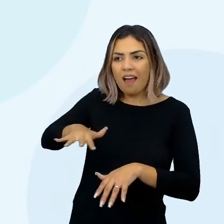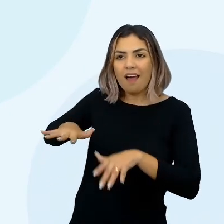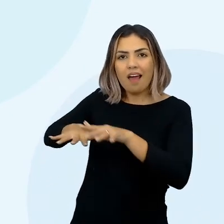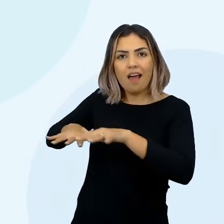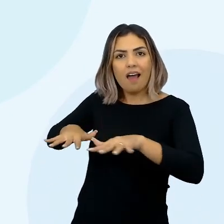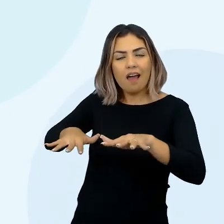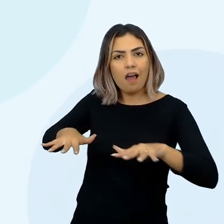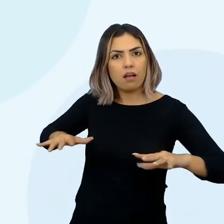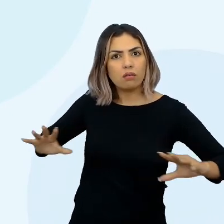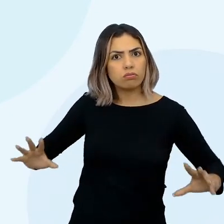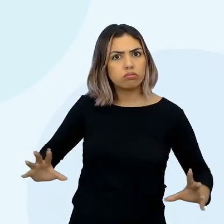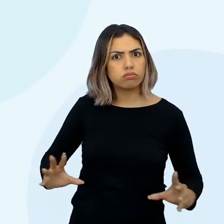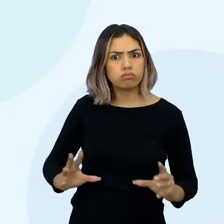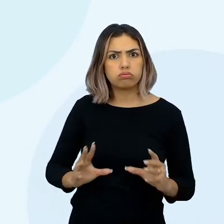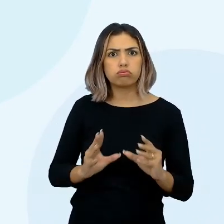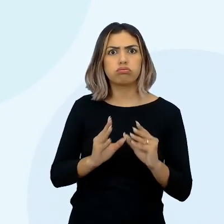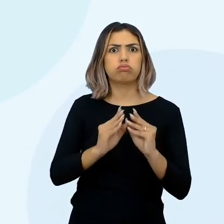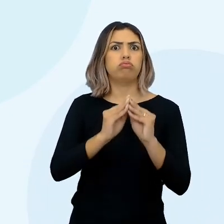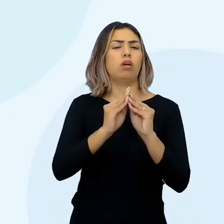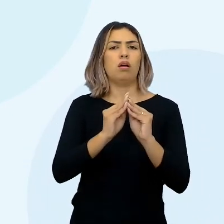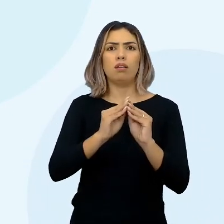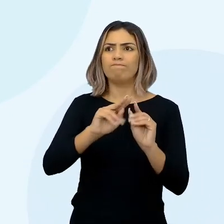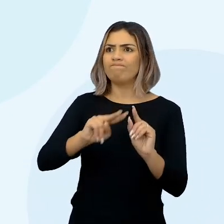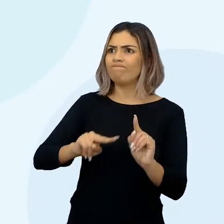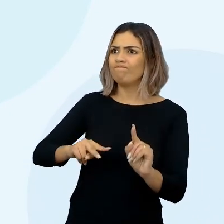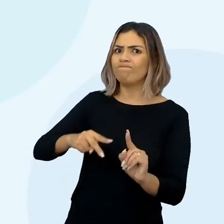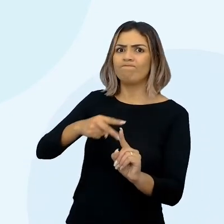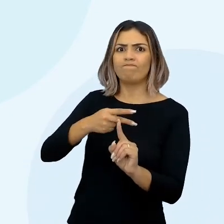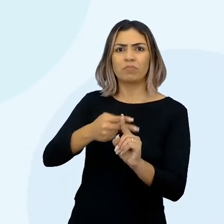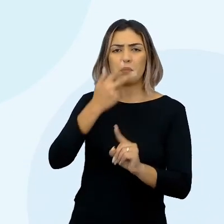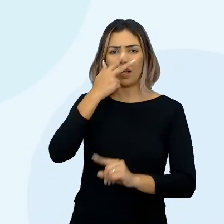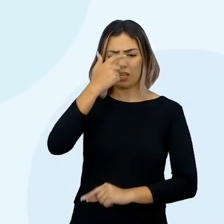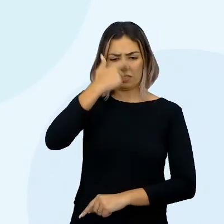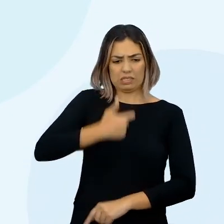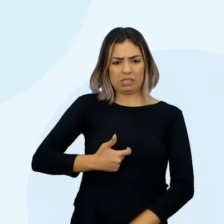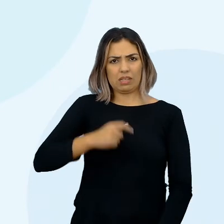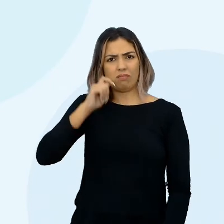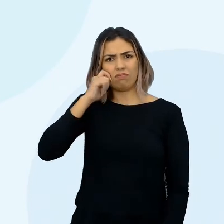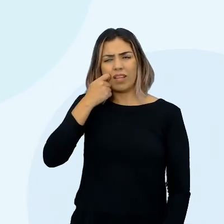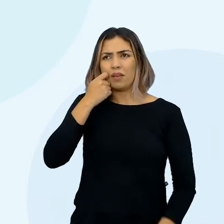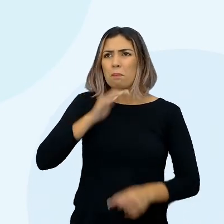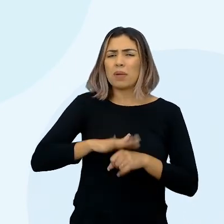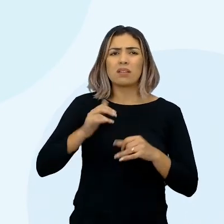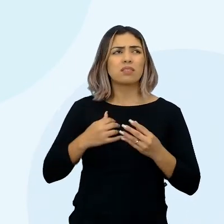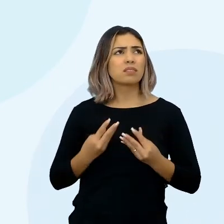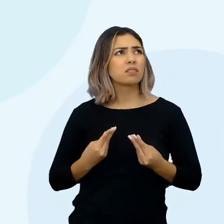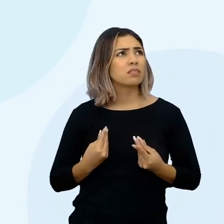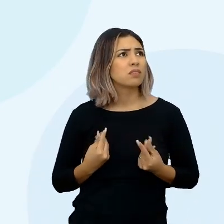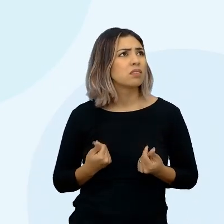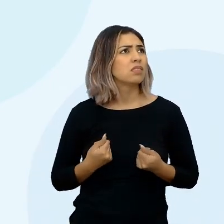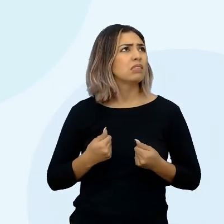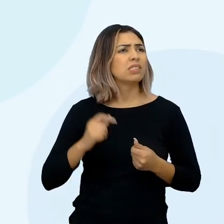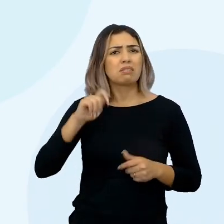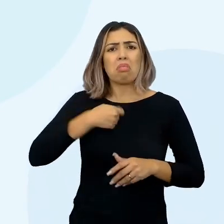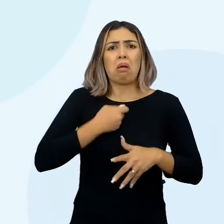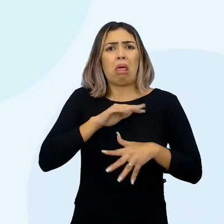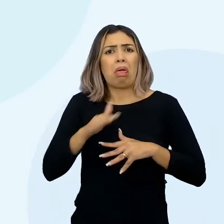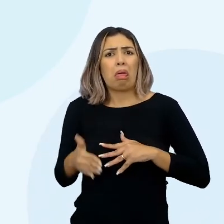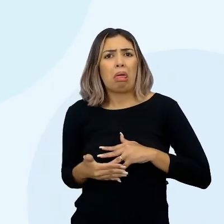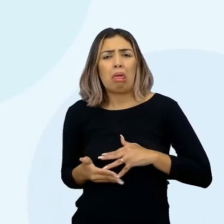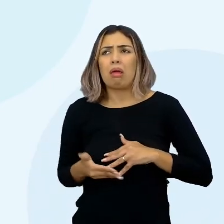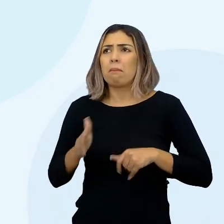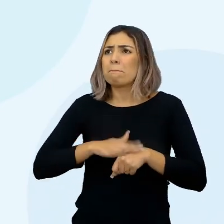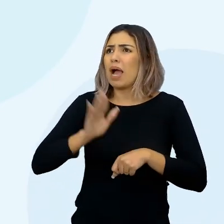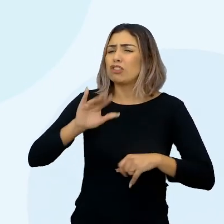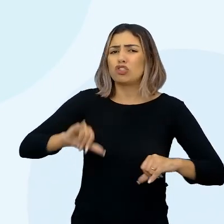que vão se acumulando e tornando as pessoas de cor de pele preta mais vulneráveis a essas injustiças, às violências.